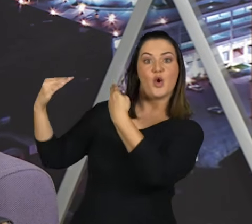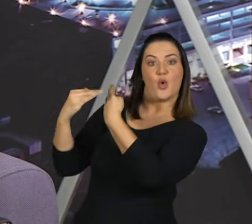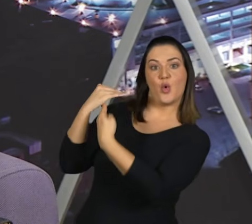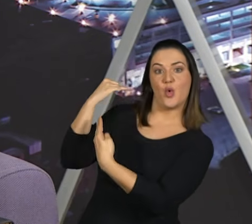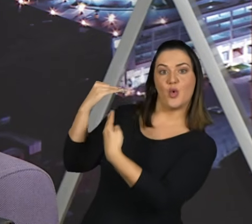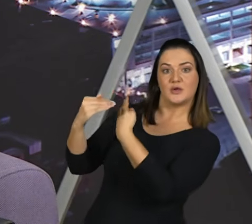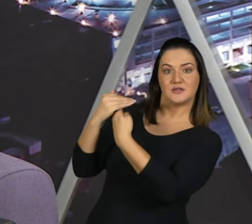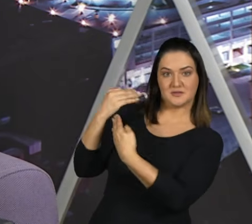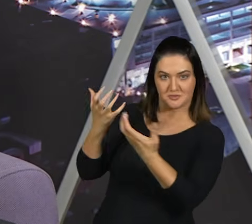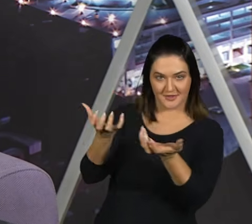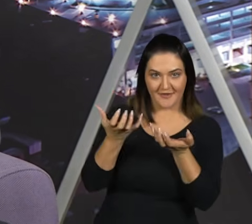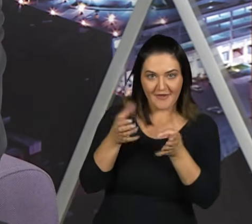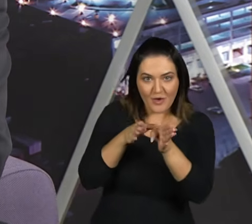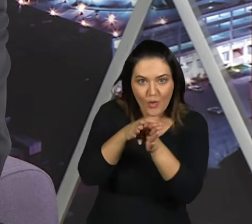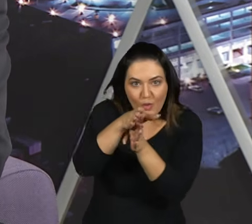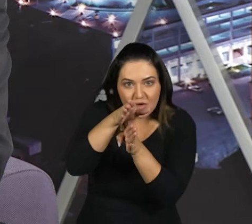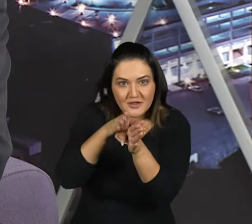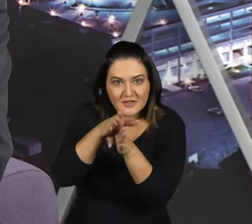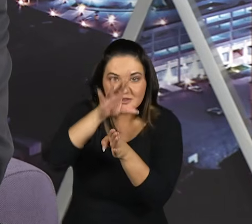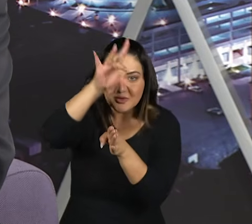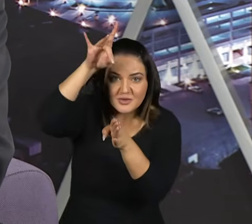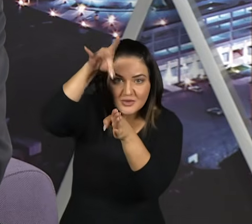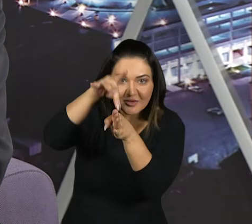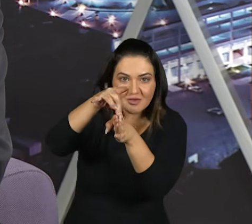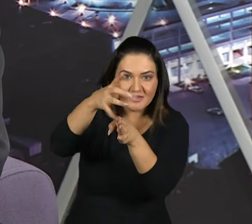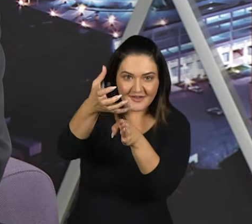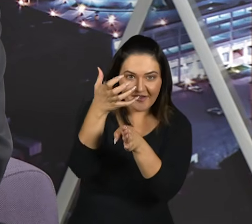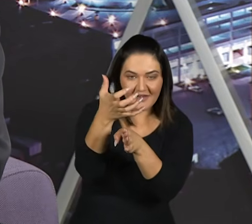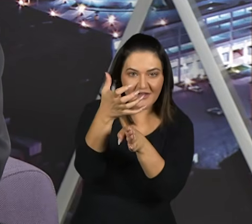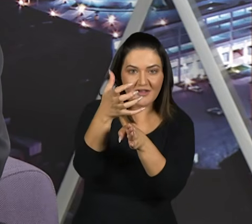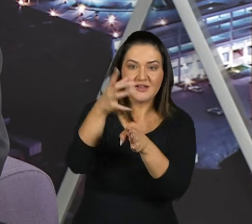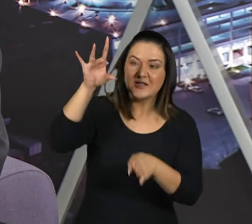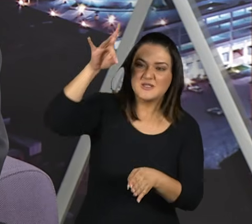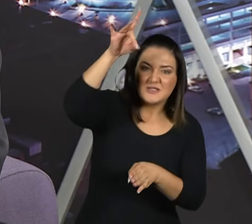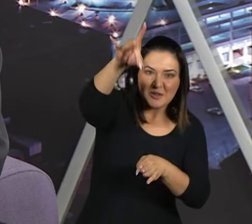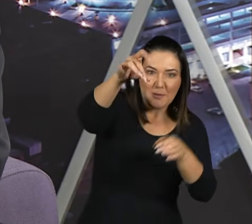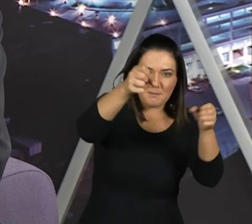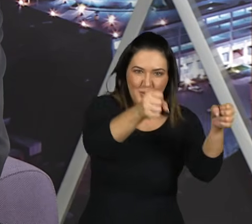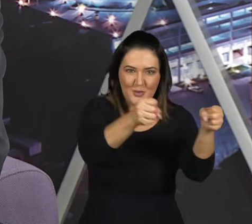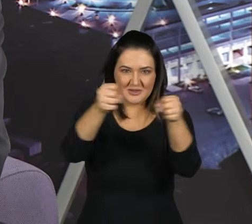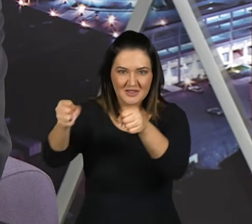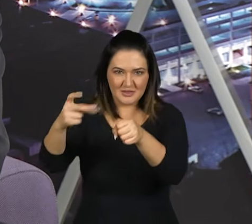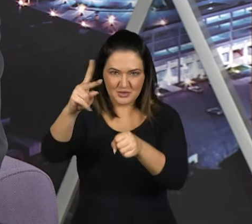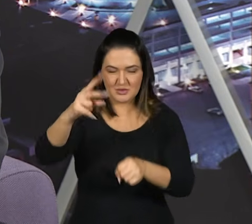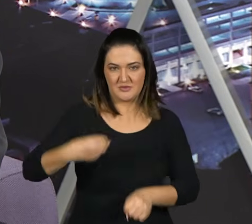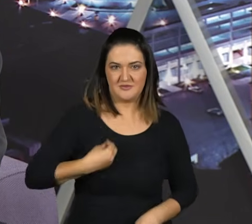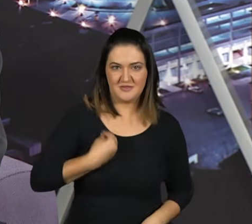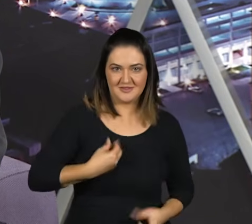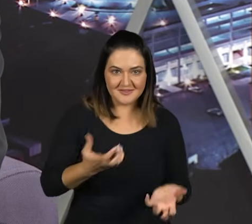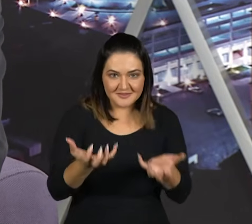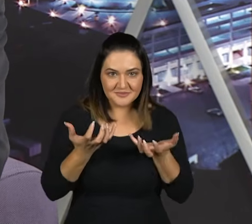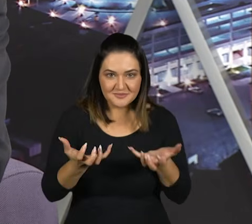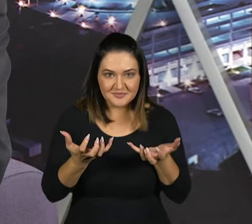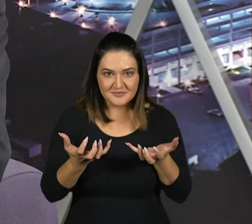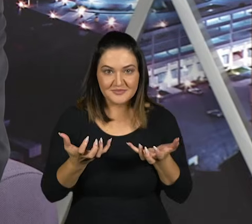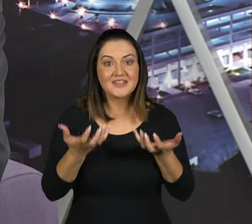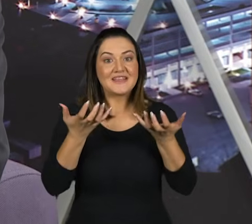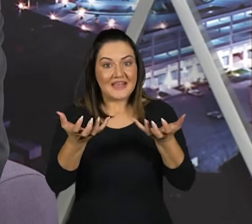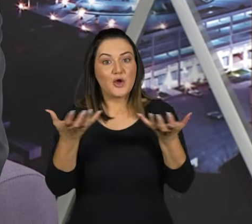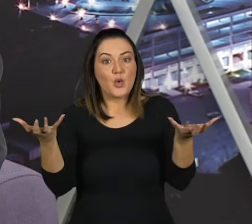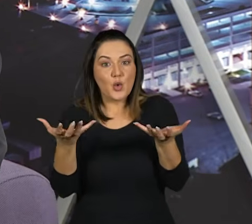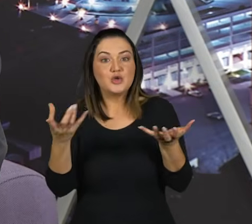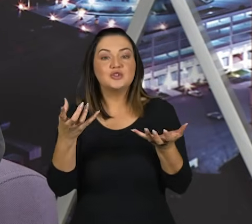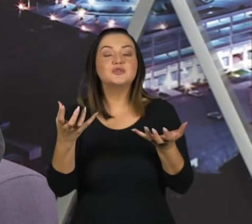dele? Você quer receber o poder do Espírito Santo na sua vida? Você quer hoje receber a